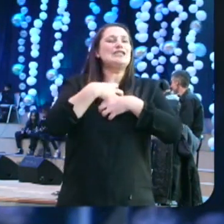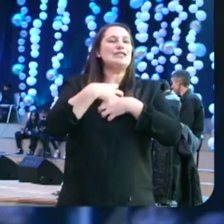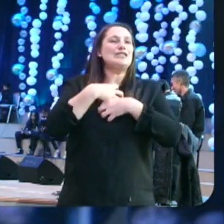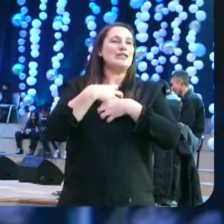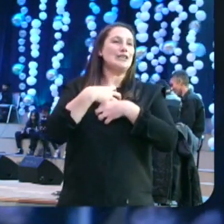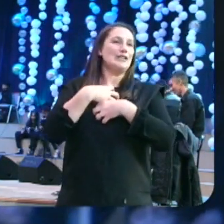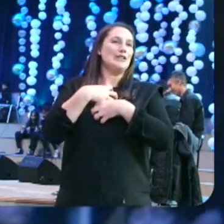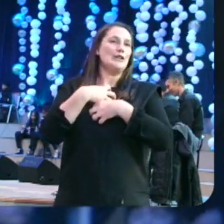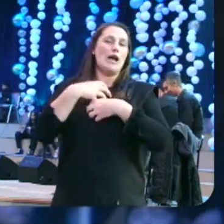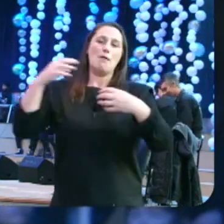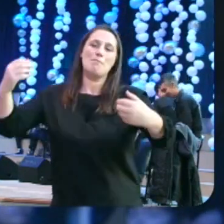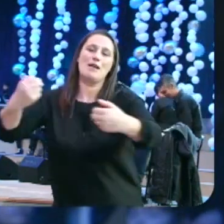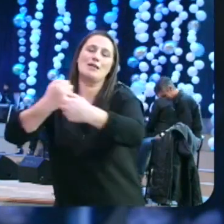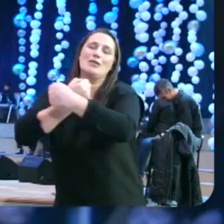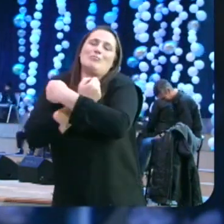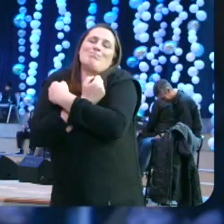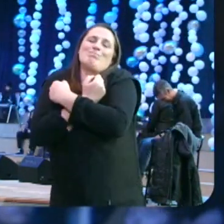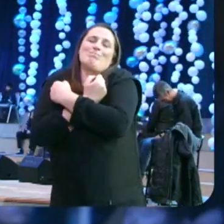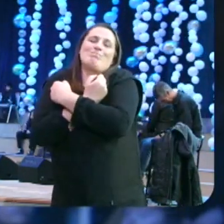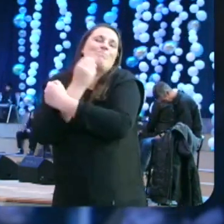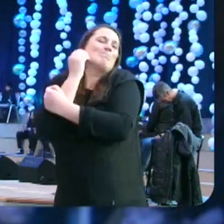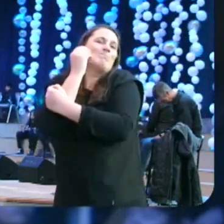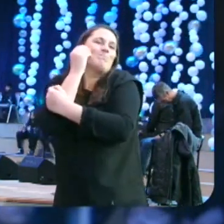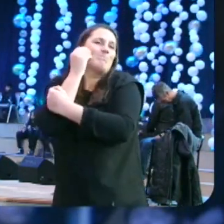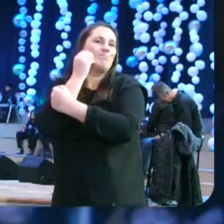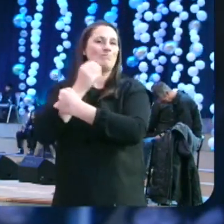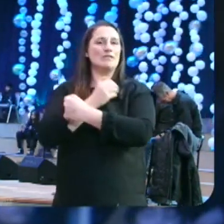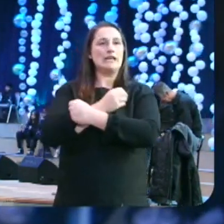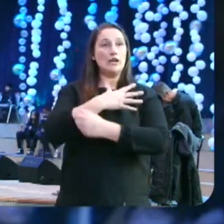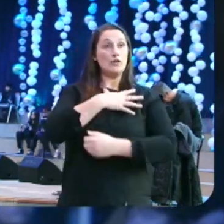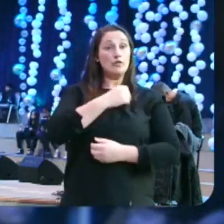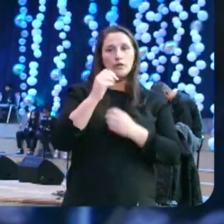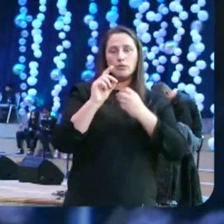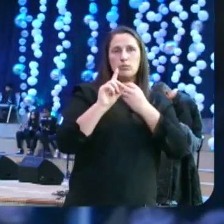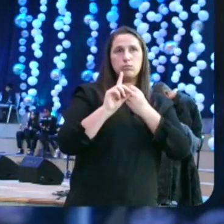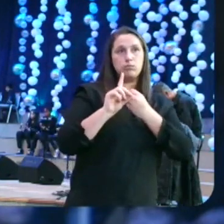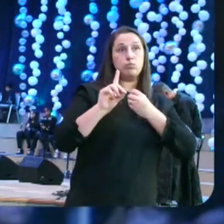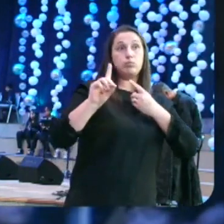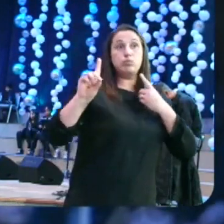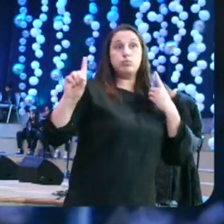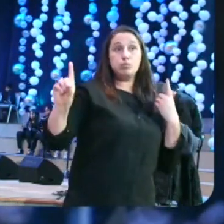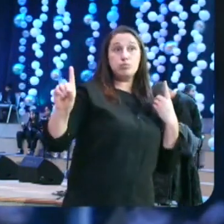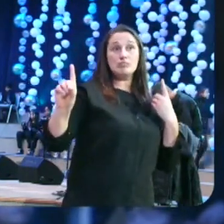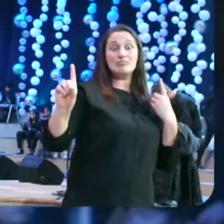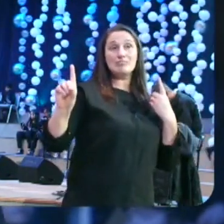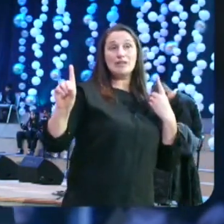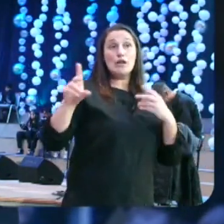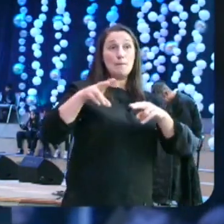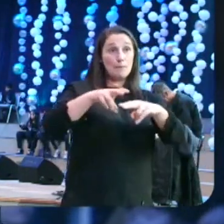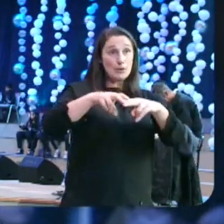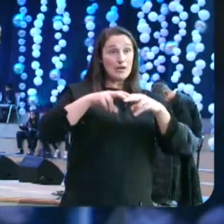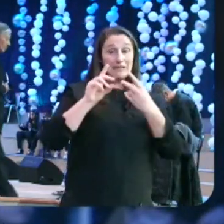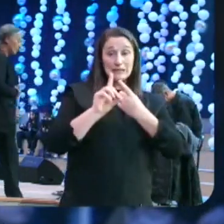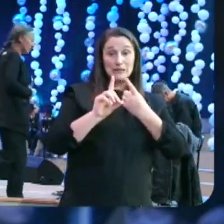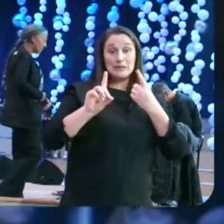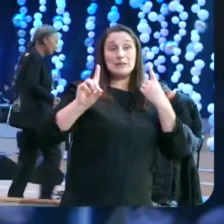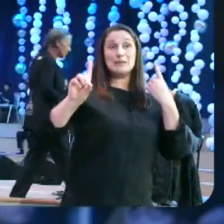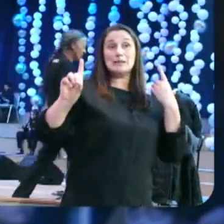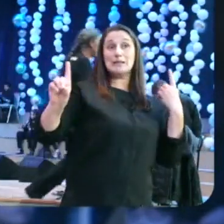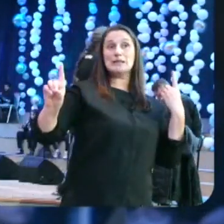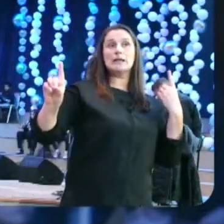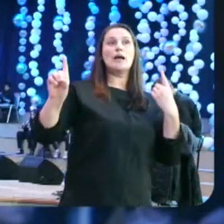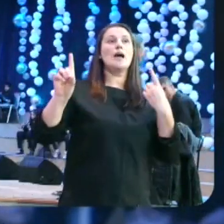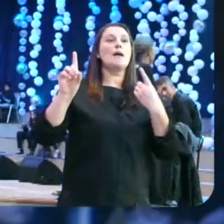perto do seu peito. E o seu filho, que estava distante, por causa da distância,